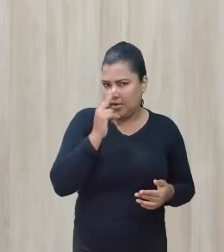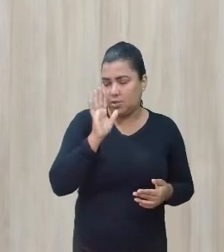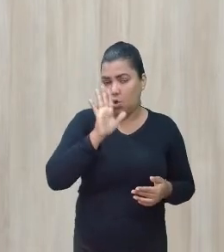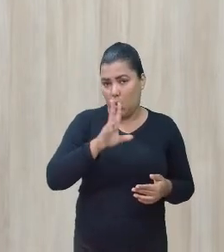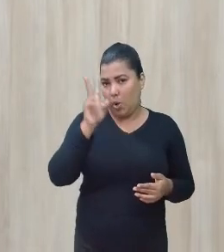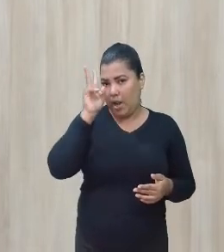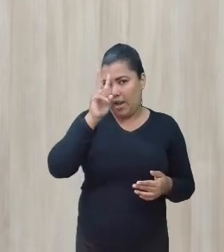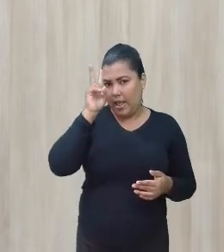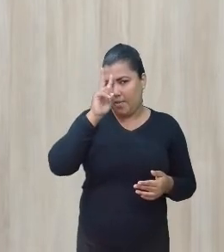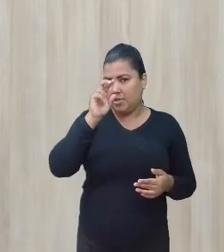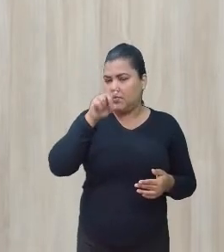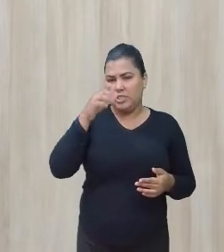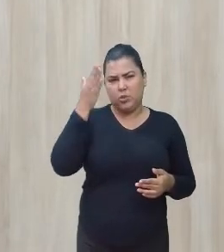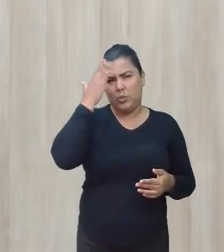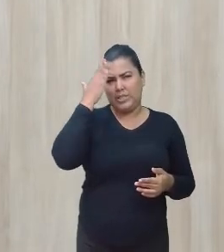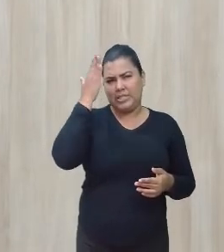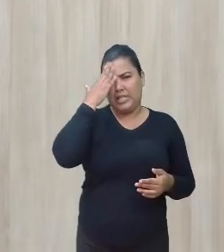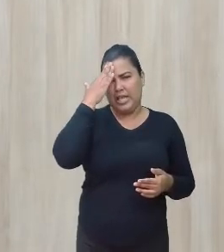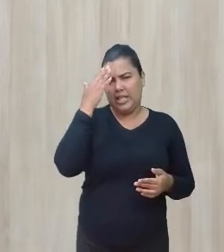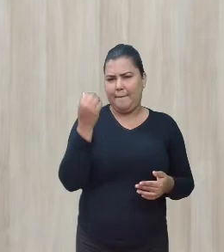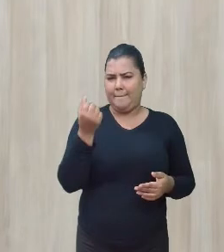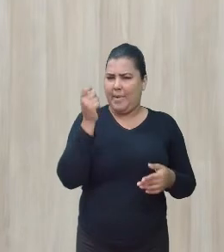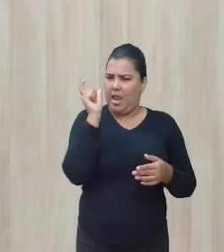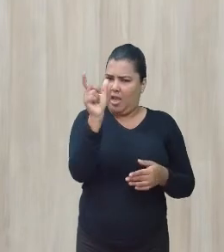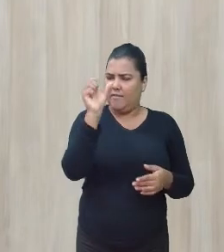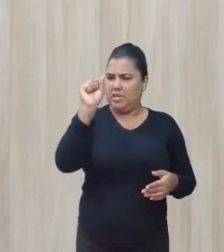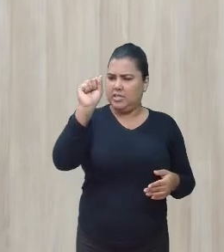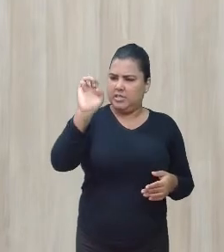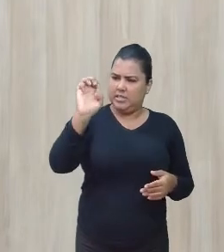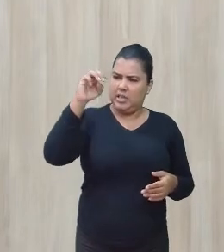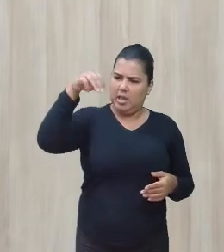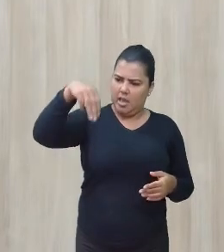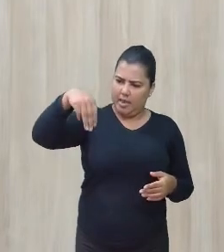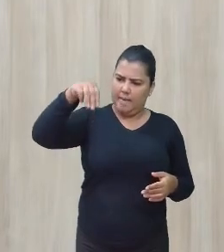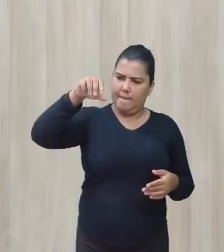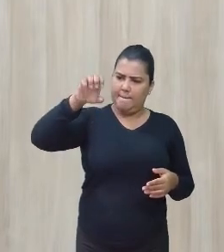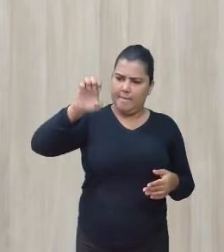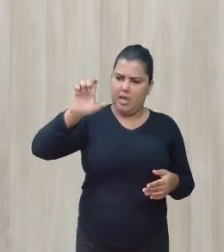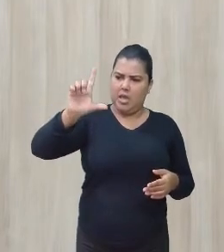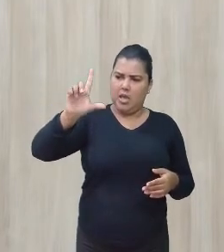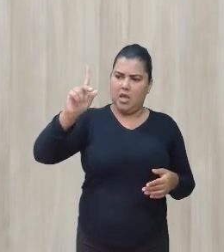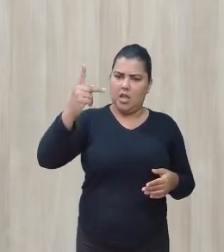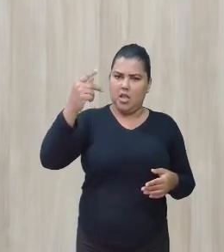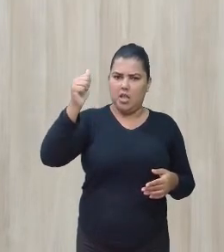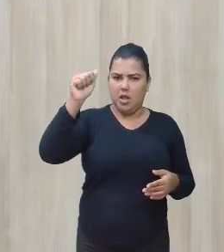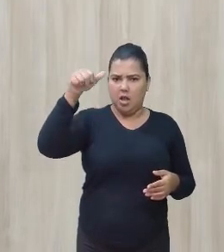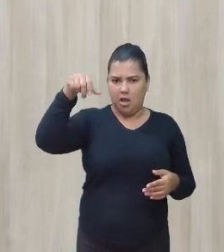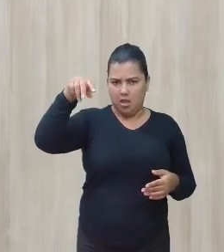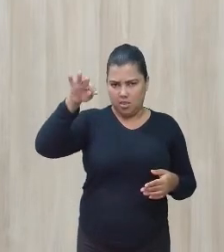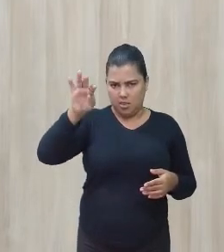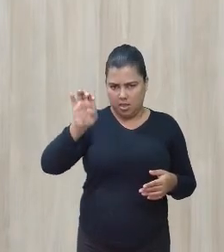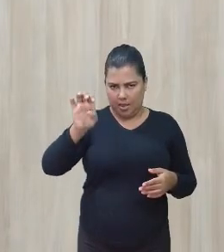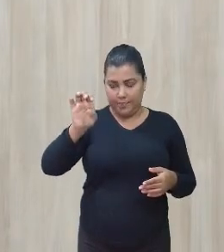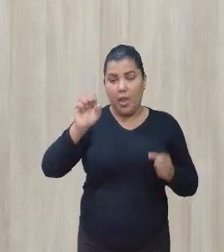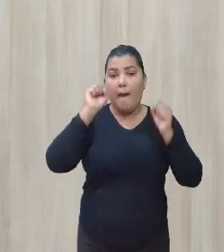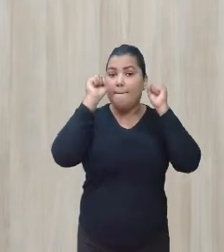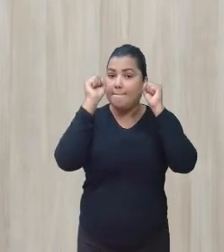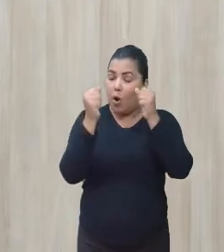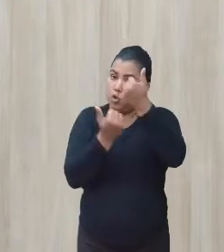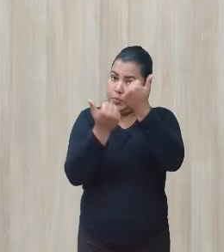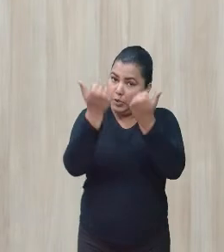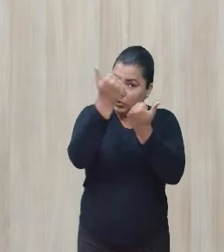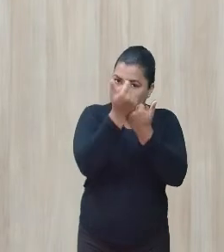não está compreendendo bem o uso da palavra semelhante, você troca pela palavra parecido, que vai